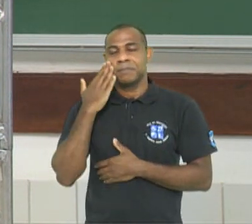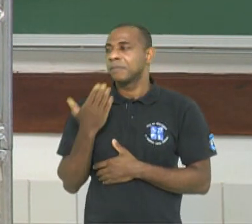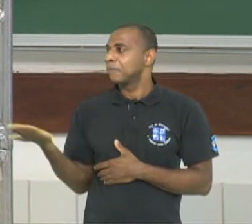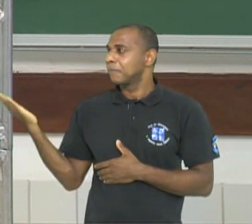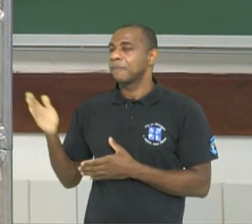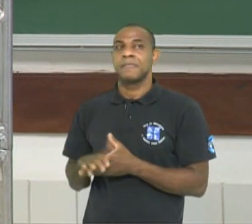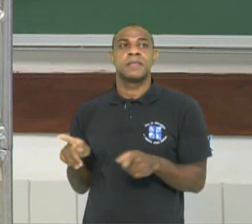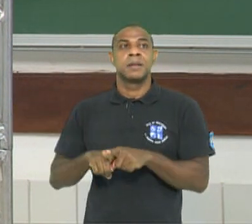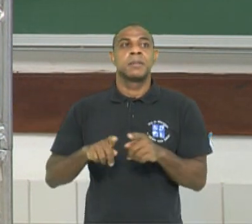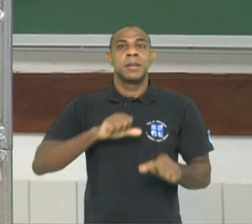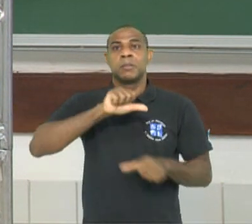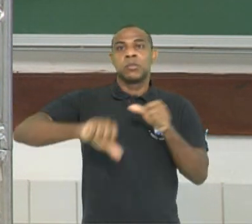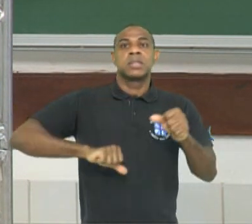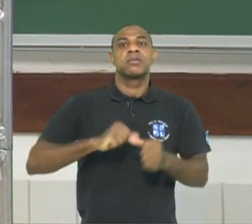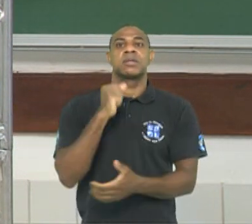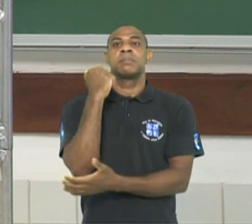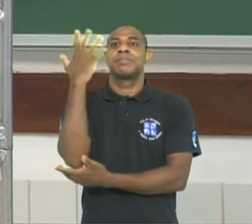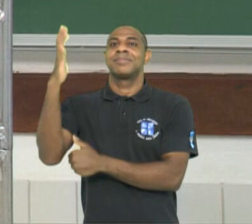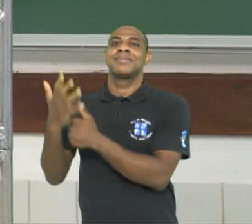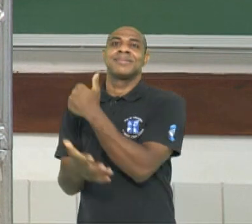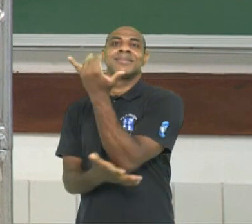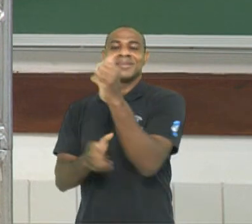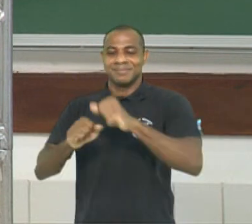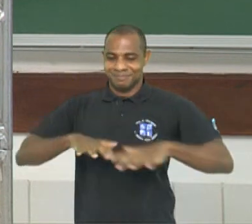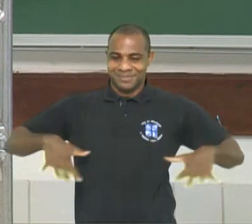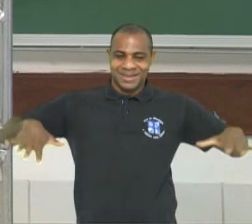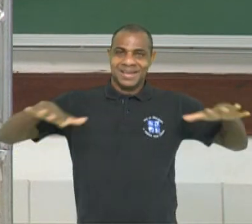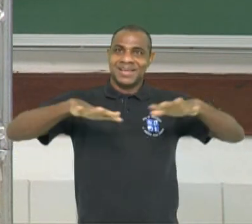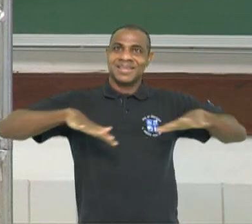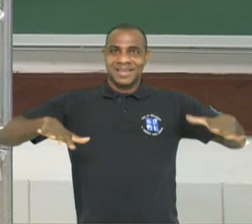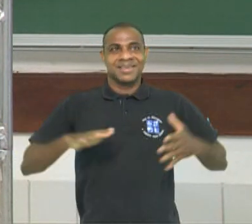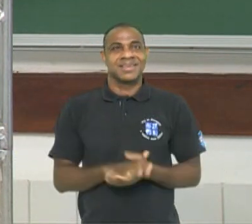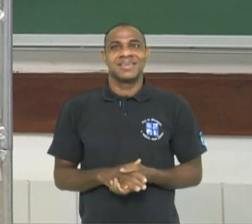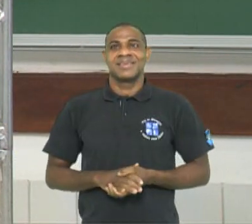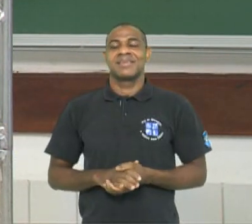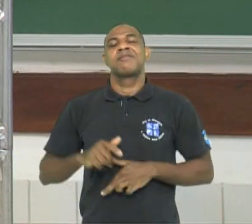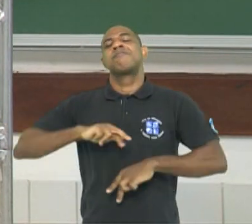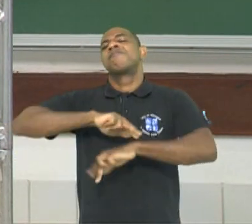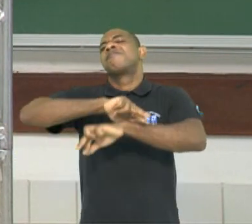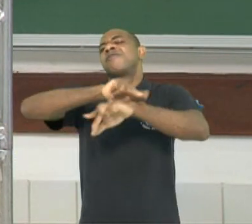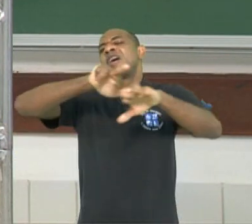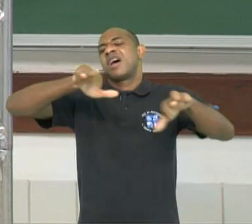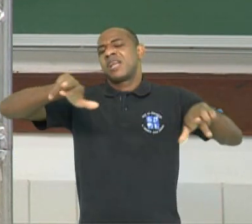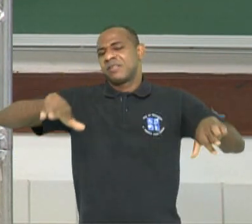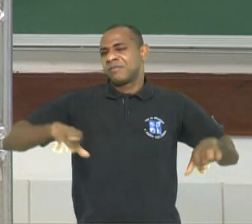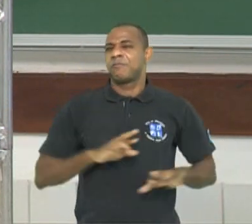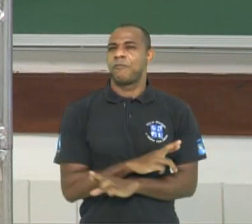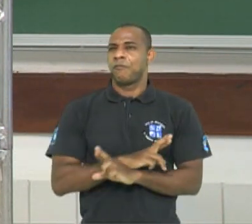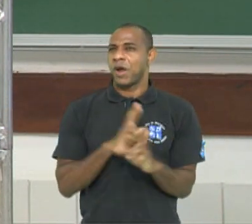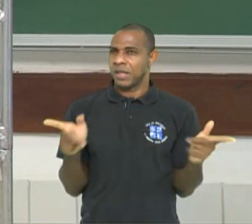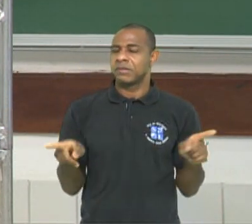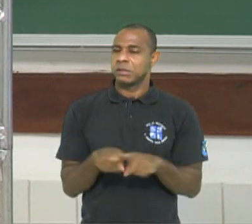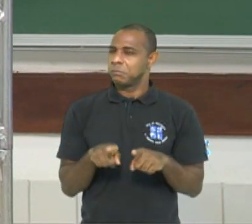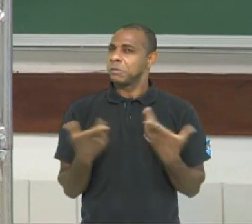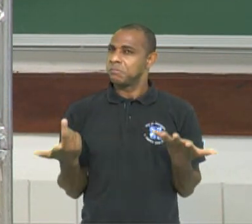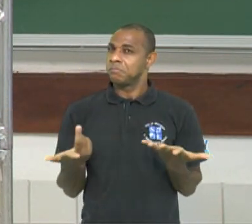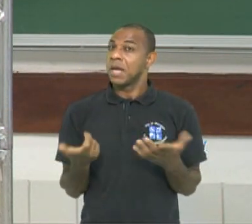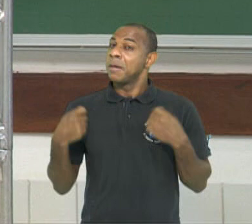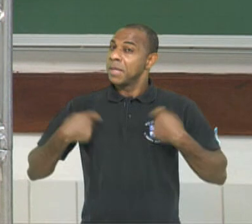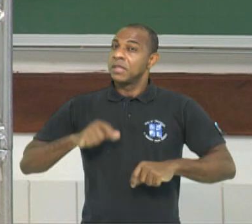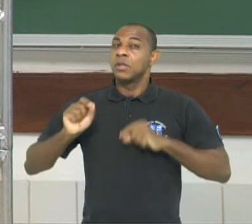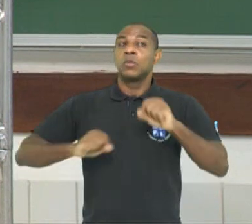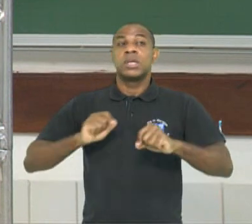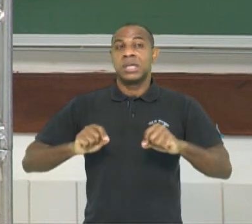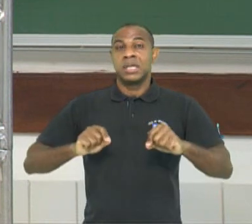E mudanças na paisagem, quer dizer, as paisagens ficaram completamente diversificadas e diferentes, mas elas precisam